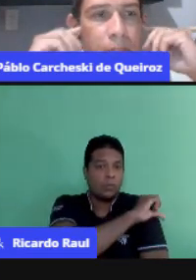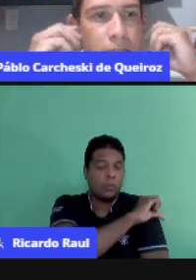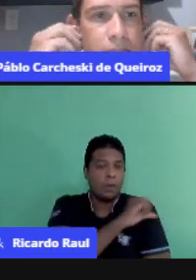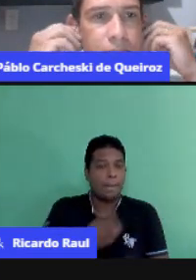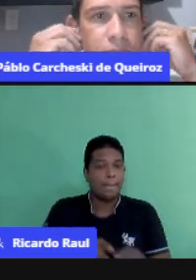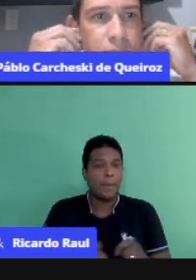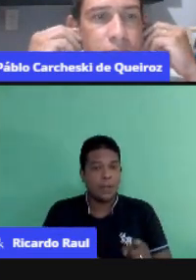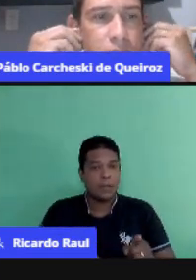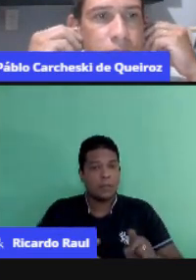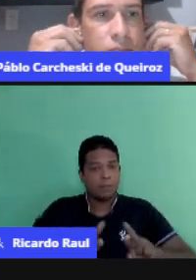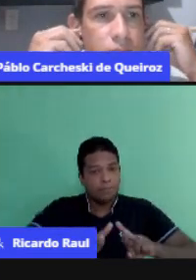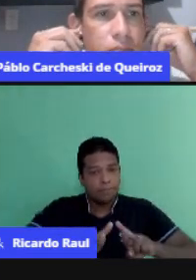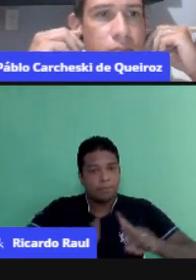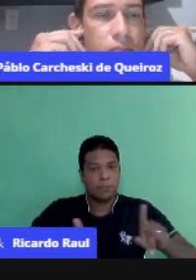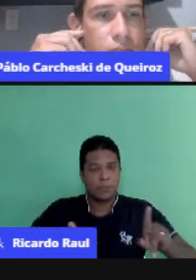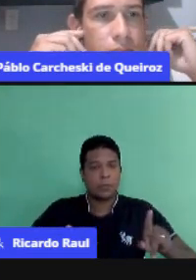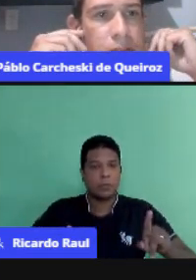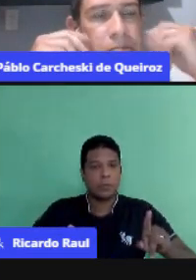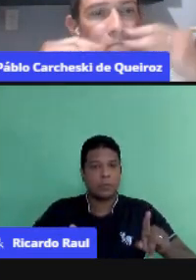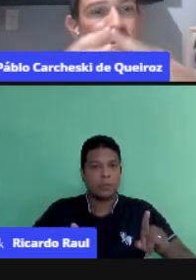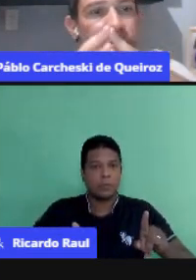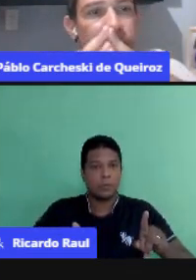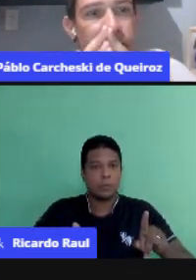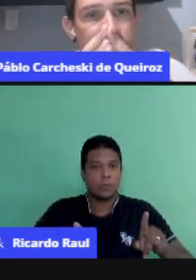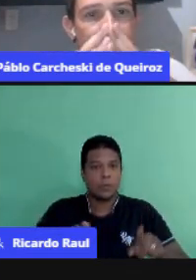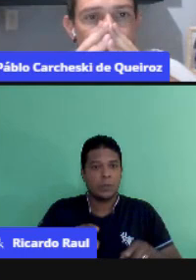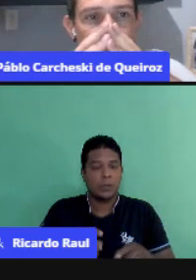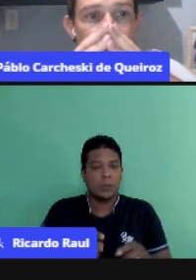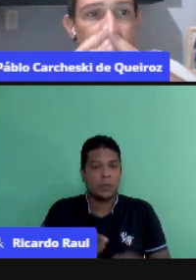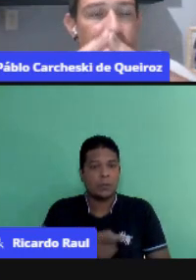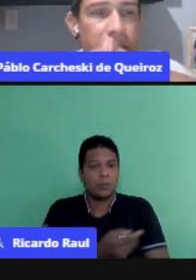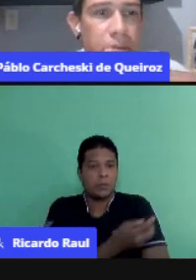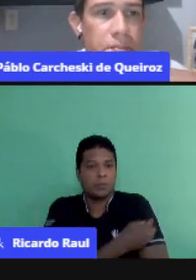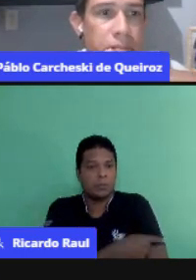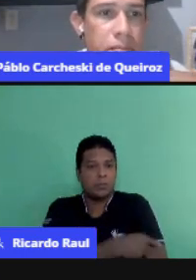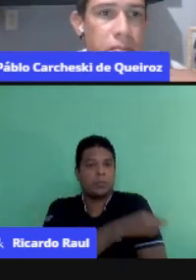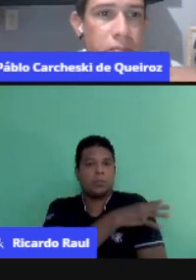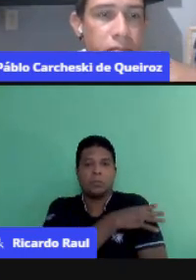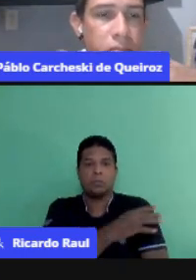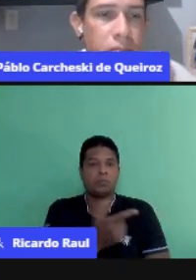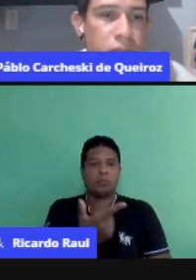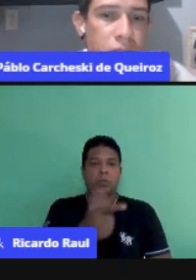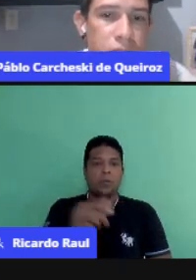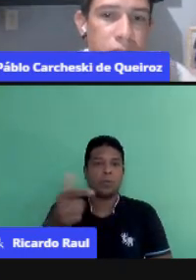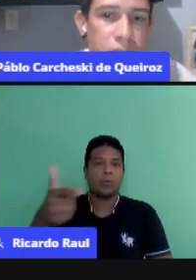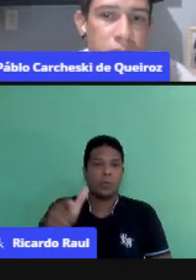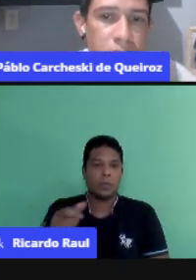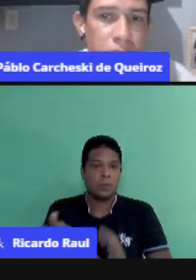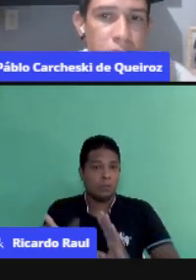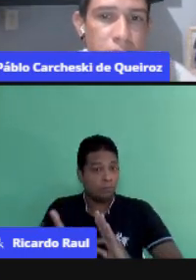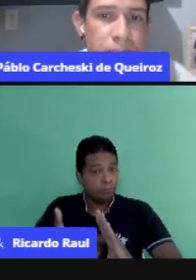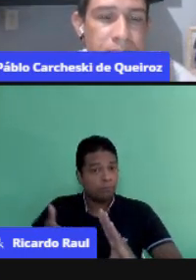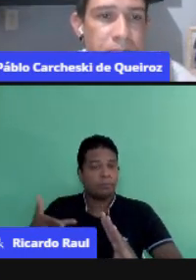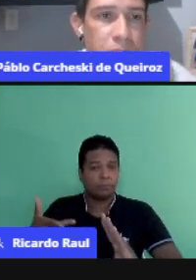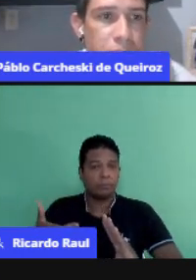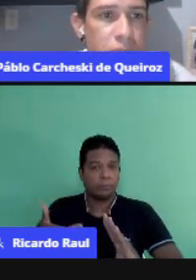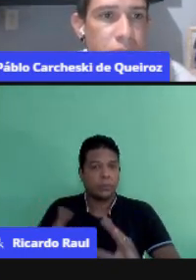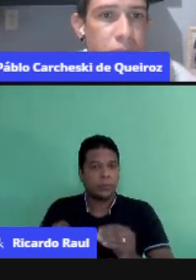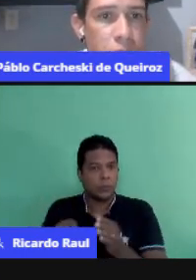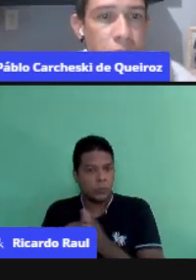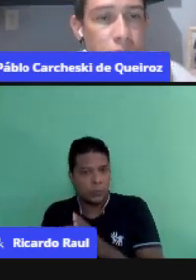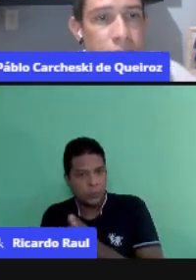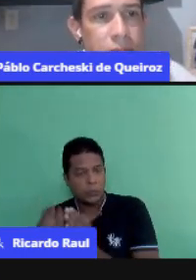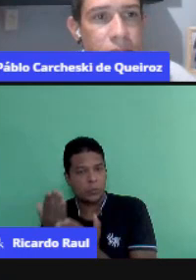variação também pode ocorrer, inclusive, em anos anteriores, não é mesmo? Então, existem algumas outras habilidades que a gente pode estudar também